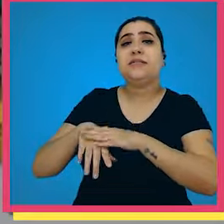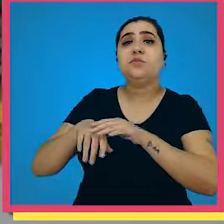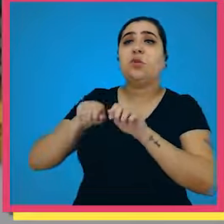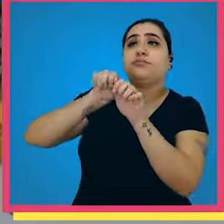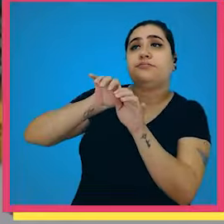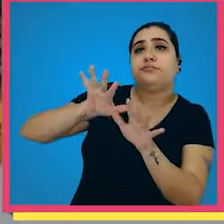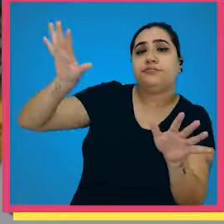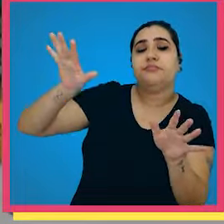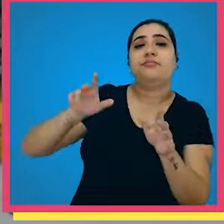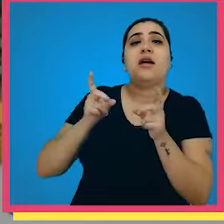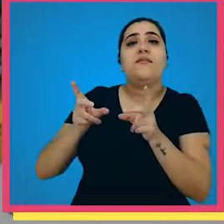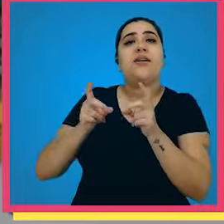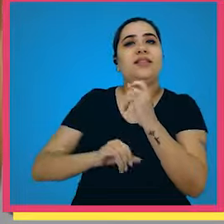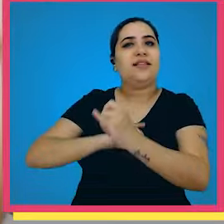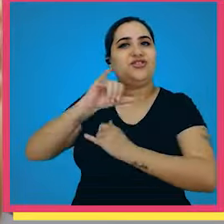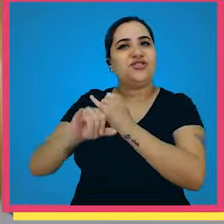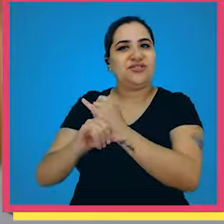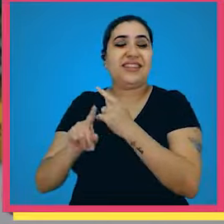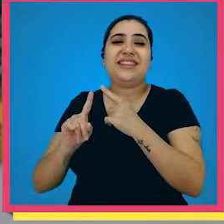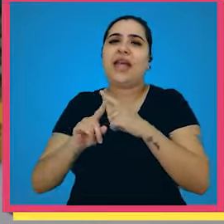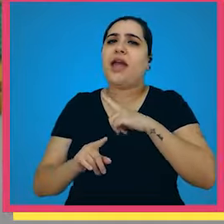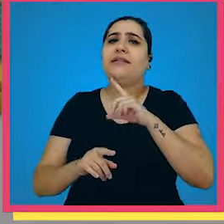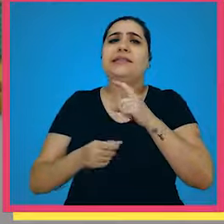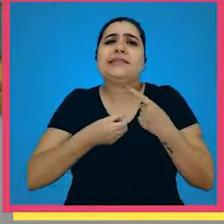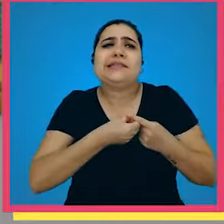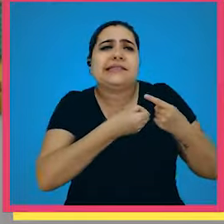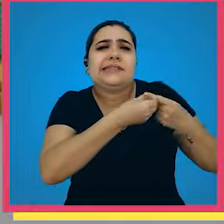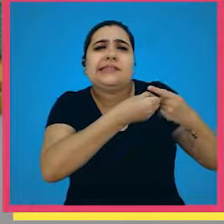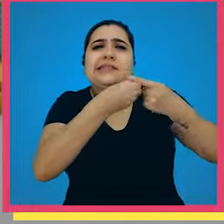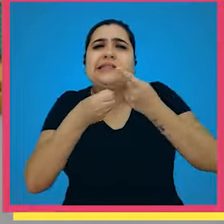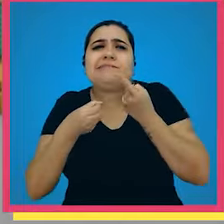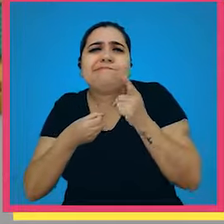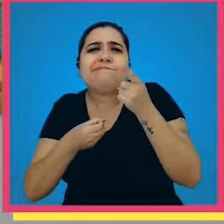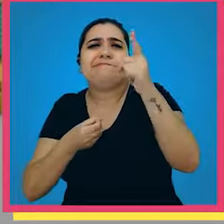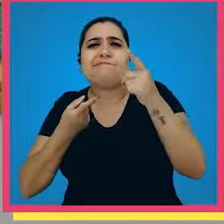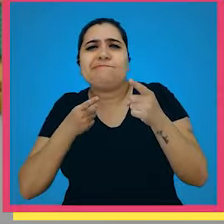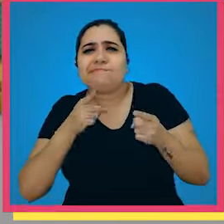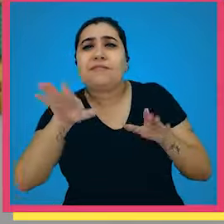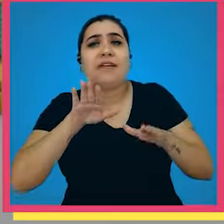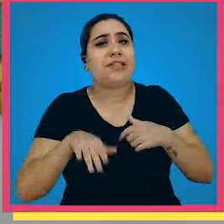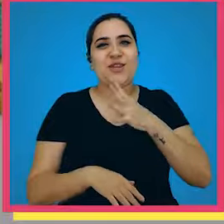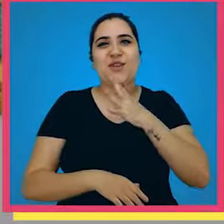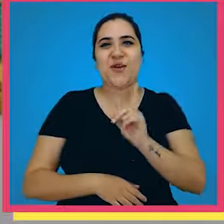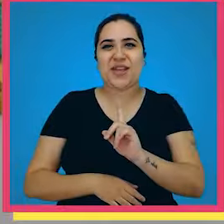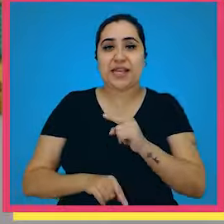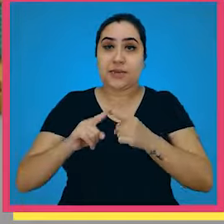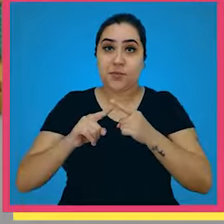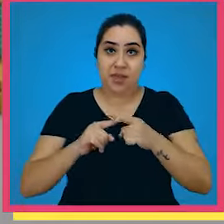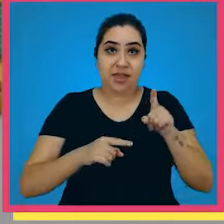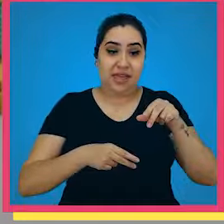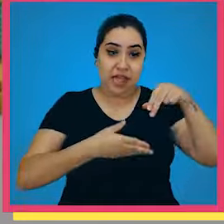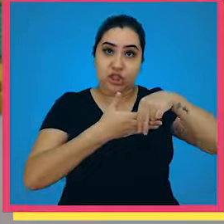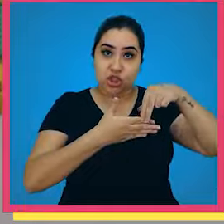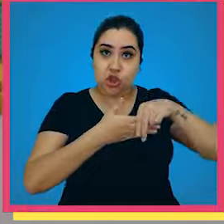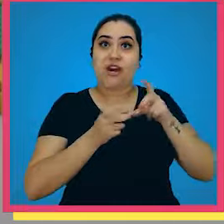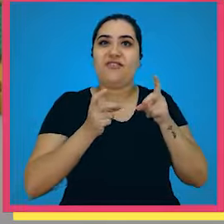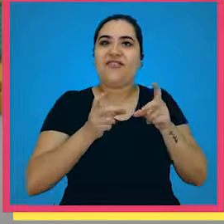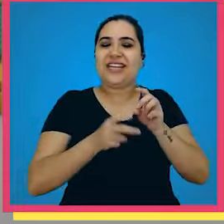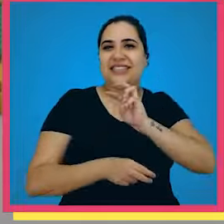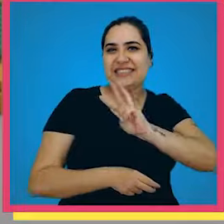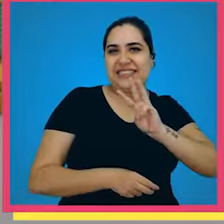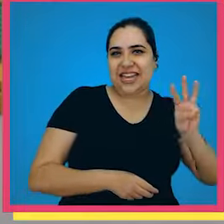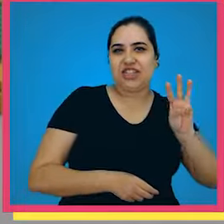seja também pela própria cobertura do e-commerce, porque a gente vende para cada cidadezinha remota que às vezes a gente nem conhece, porque como